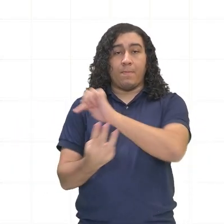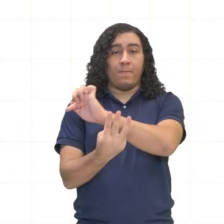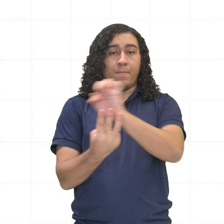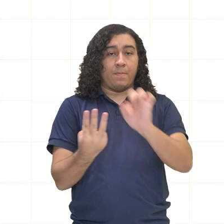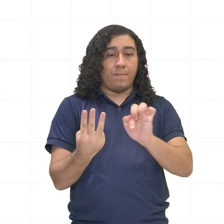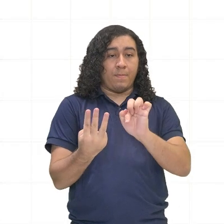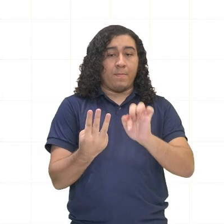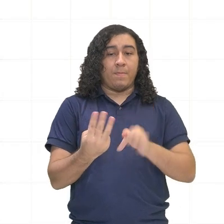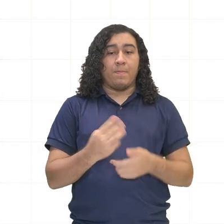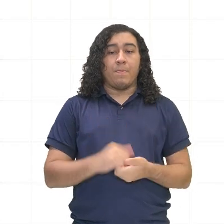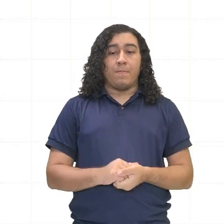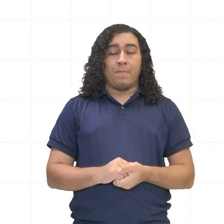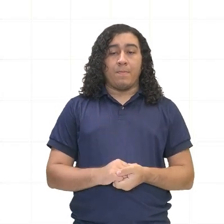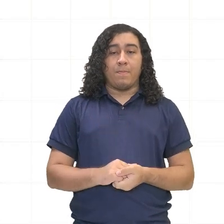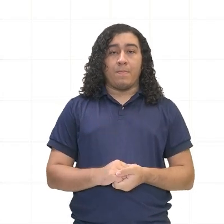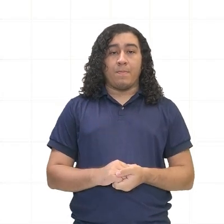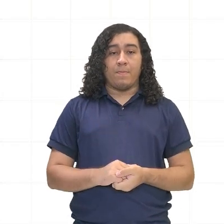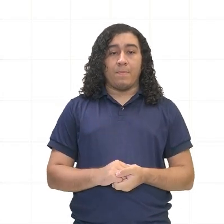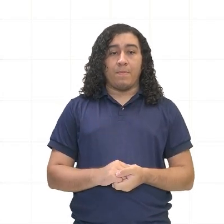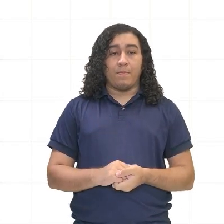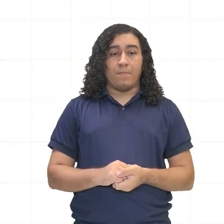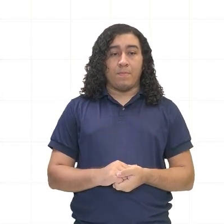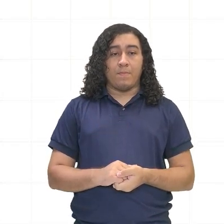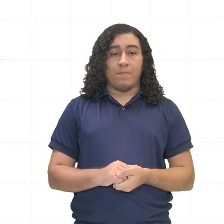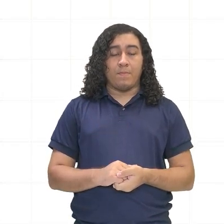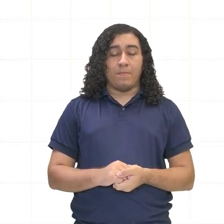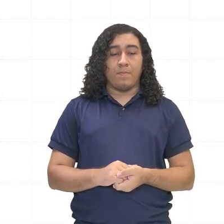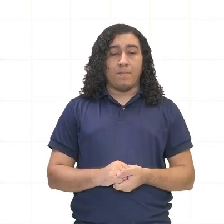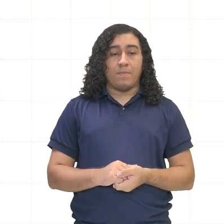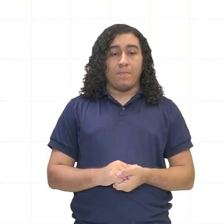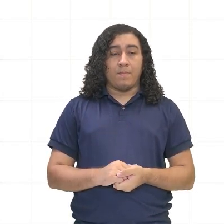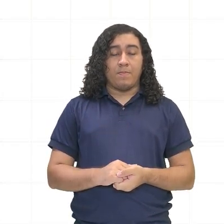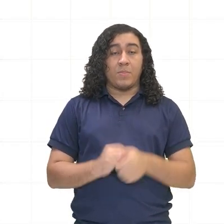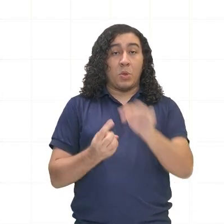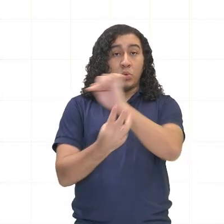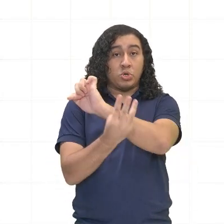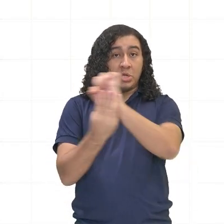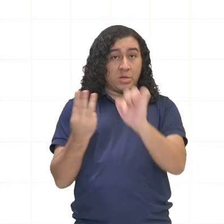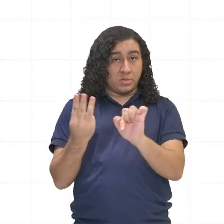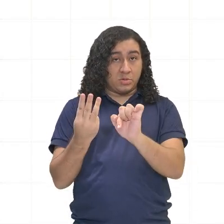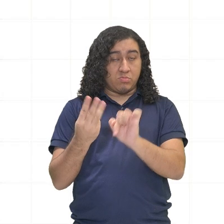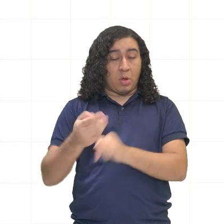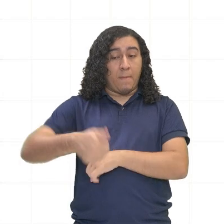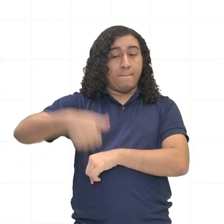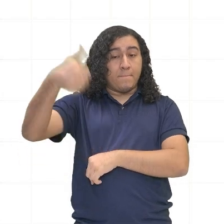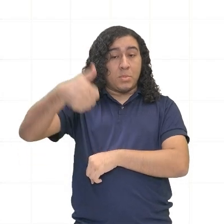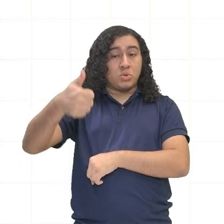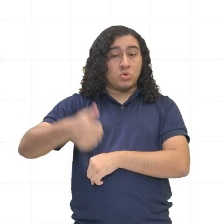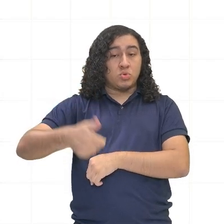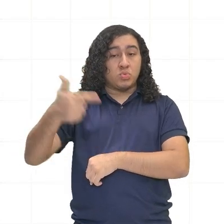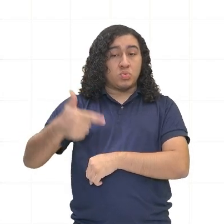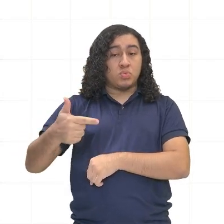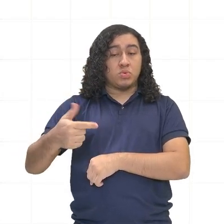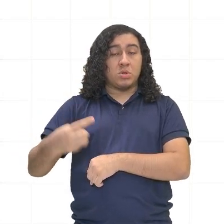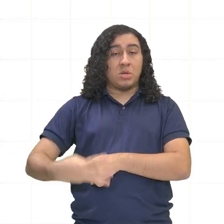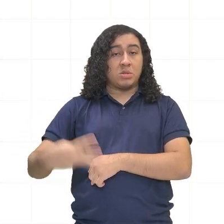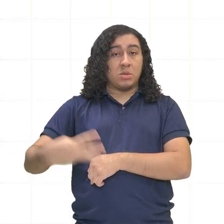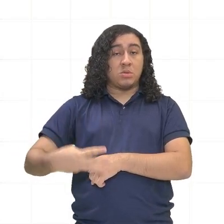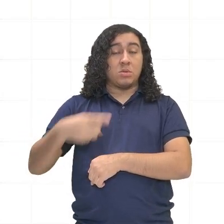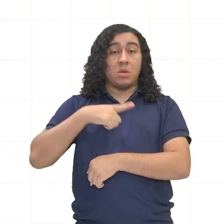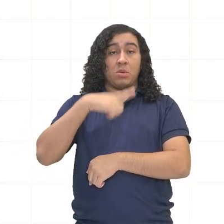muçulmano. Os calendários cristão, judaico e muçulmano, eles possuem o quê?